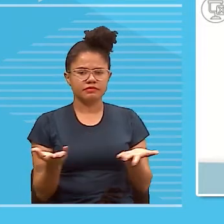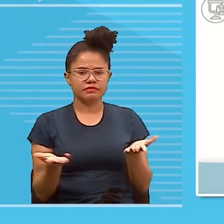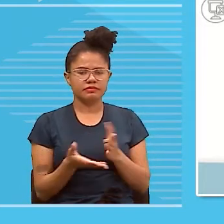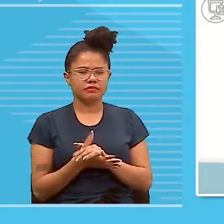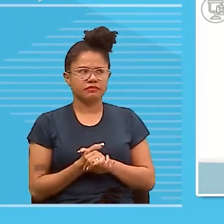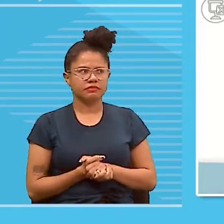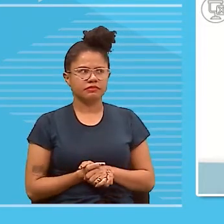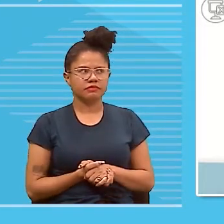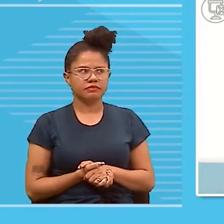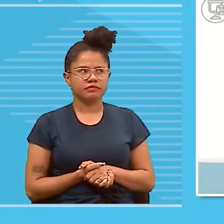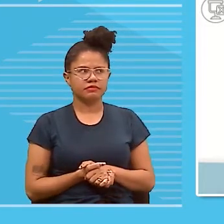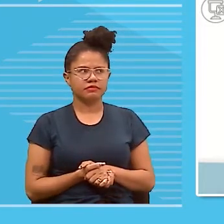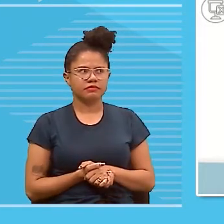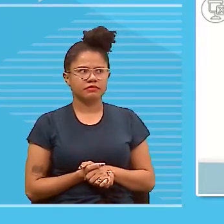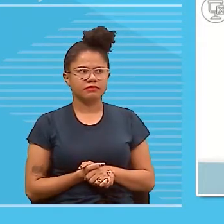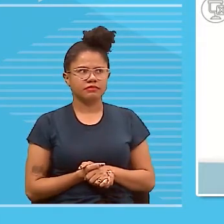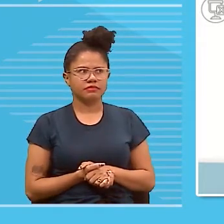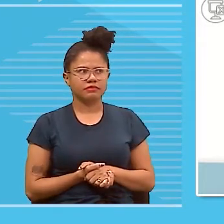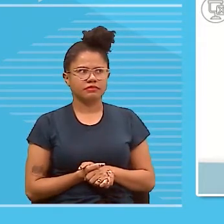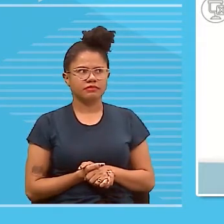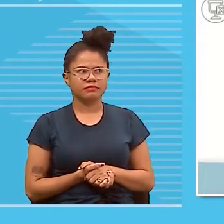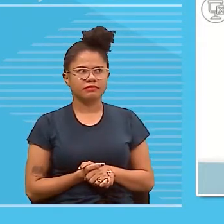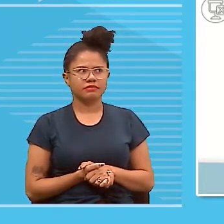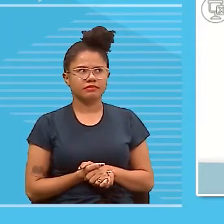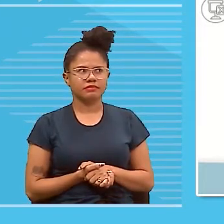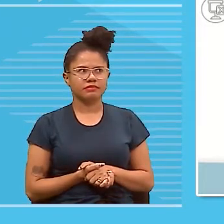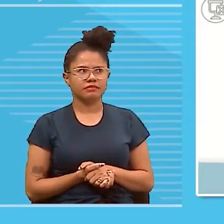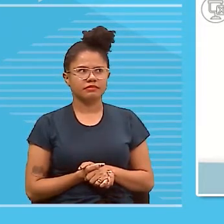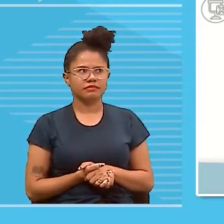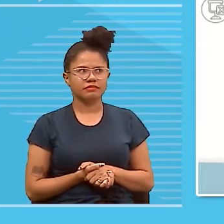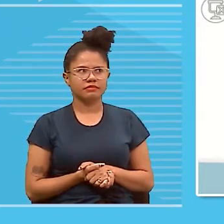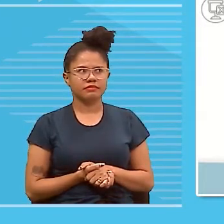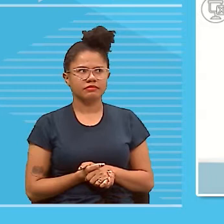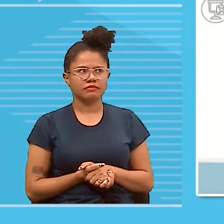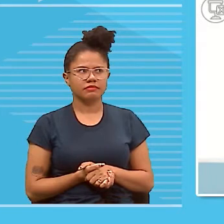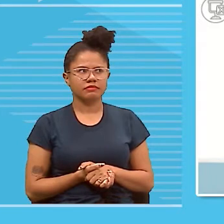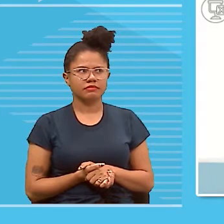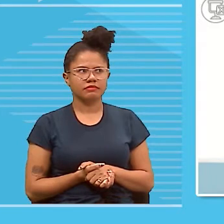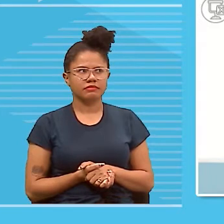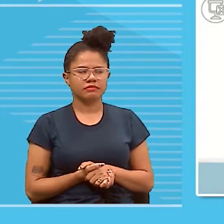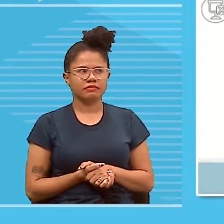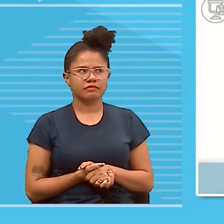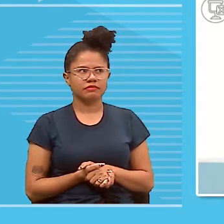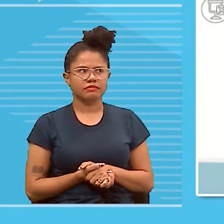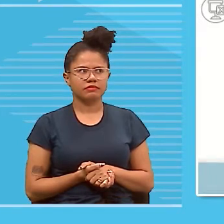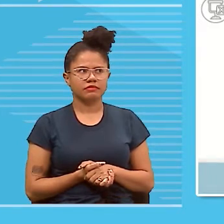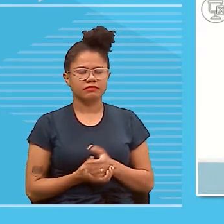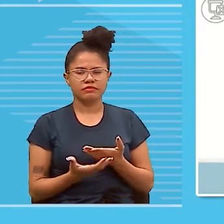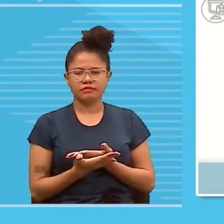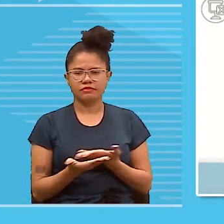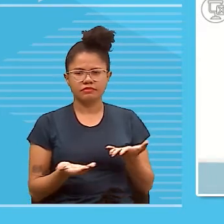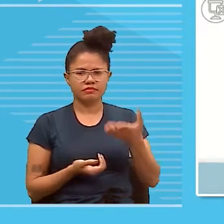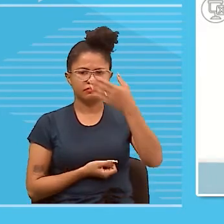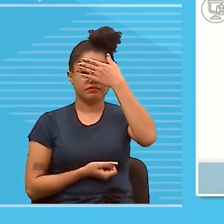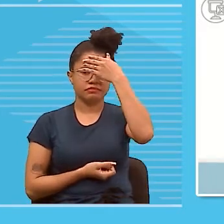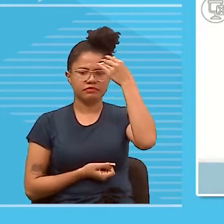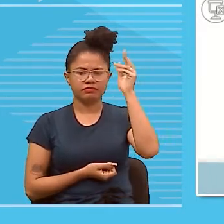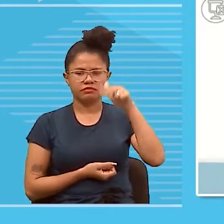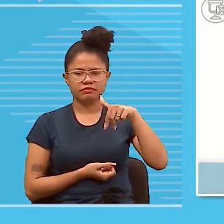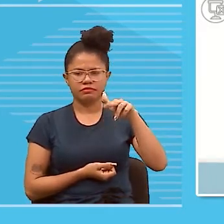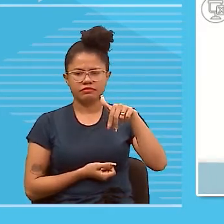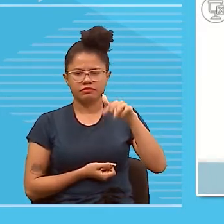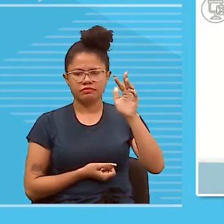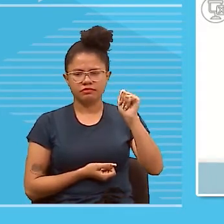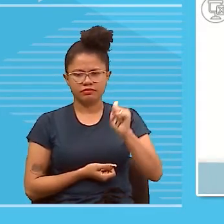para você para você não se esquecer nunca mais tá com